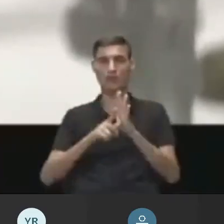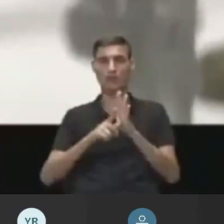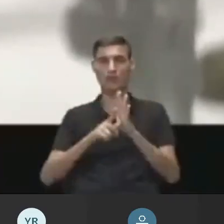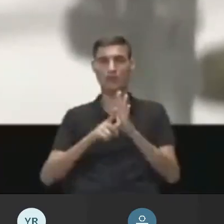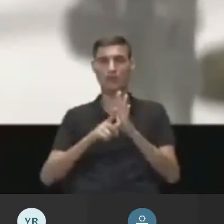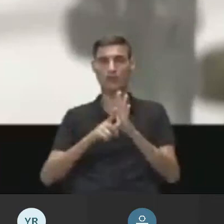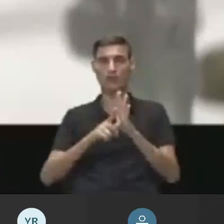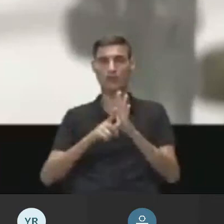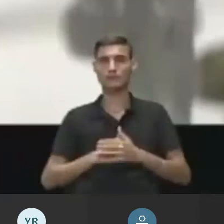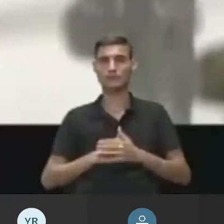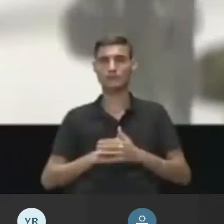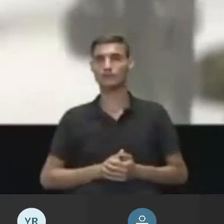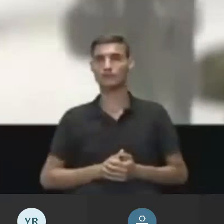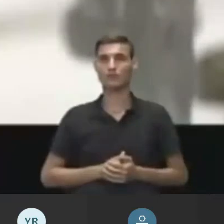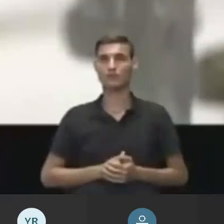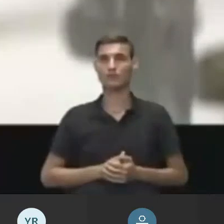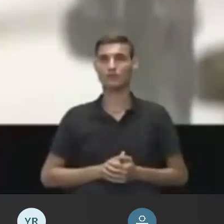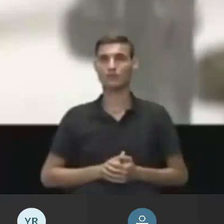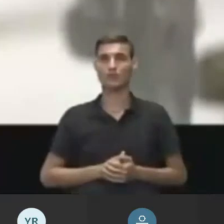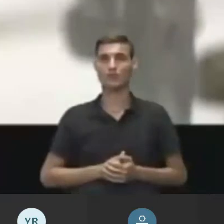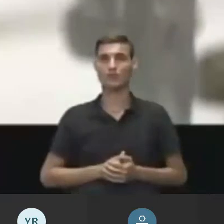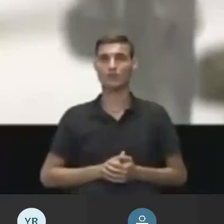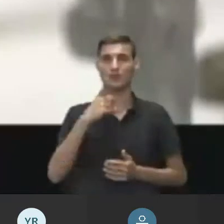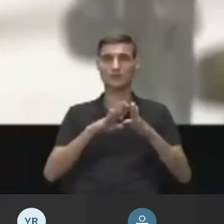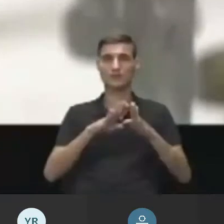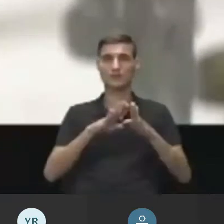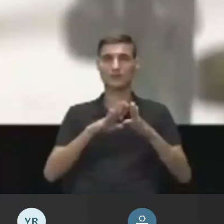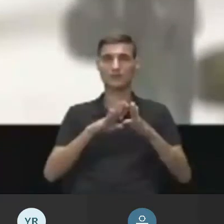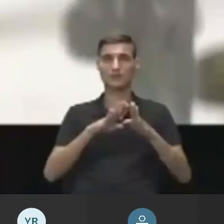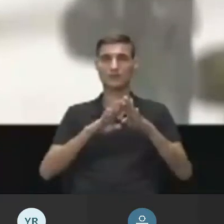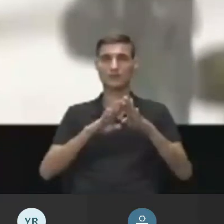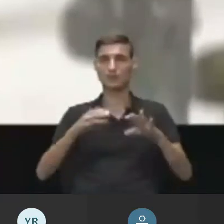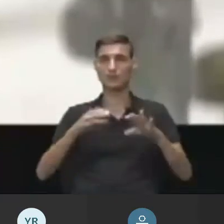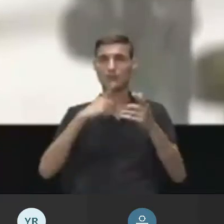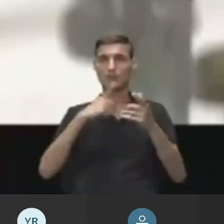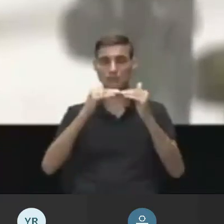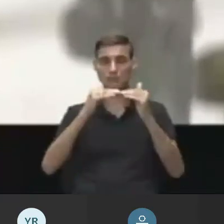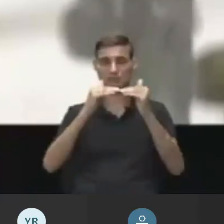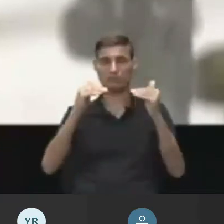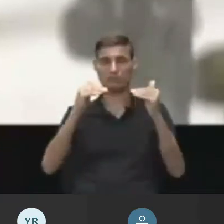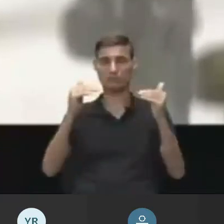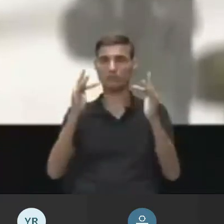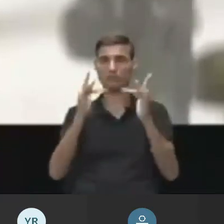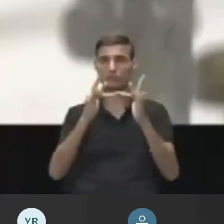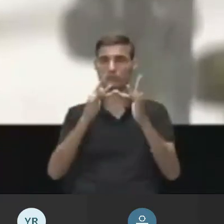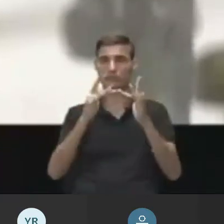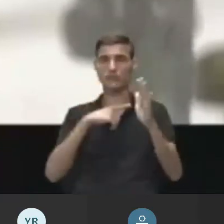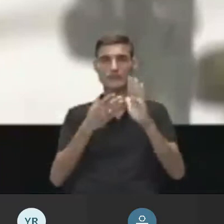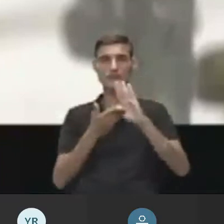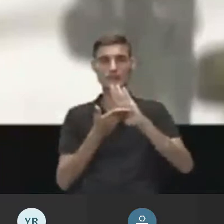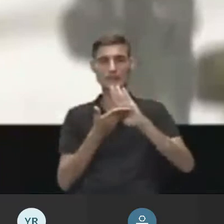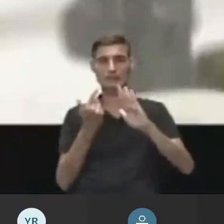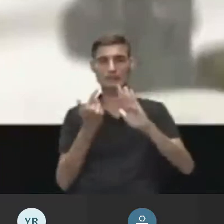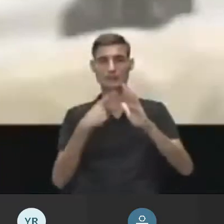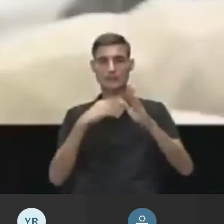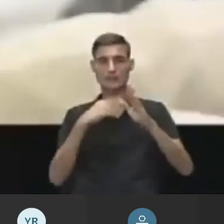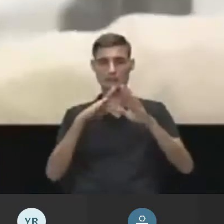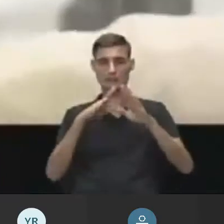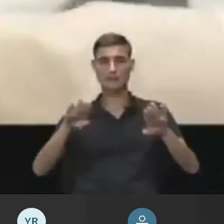Isso aí, as duas substâncias separadas. Esse é o objetivo desse processo,